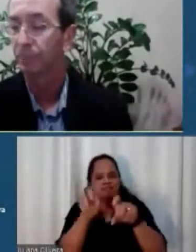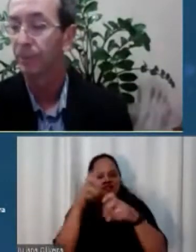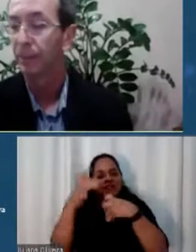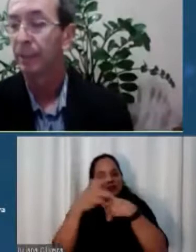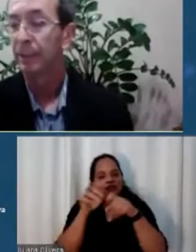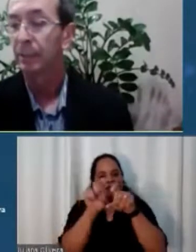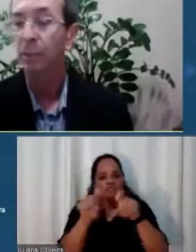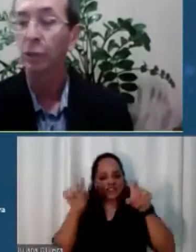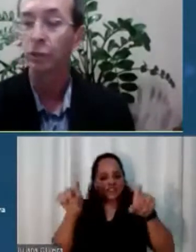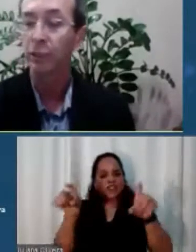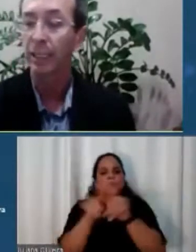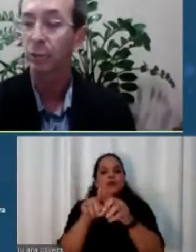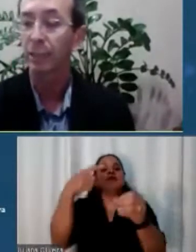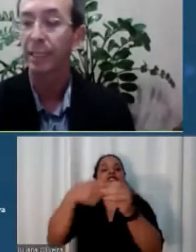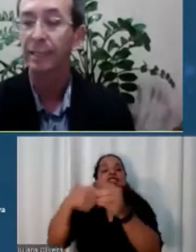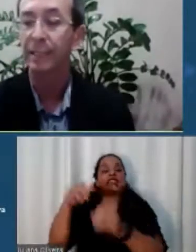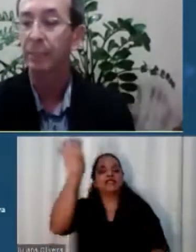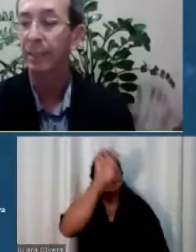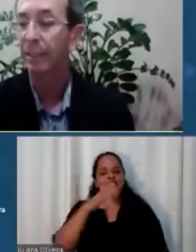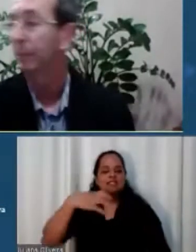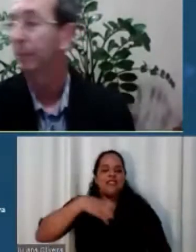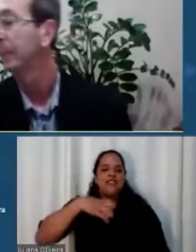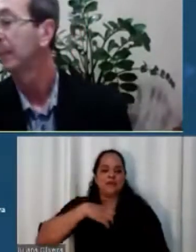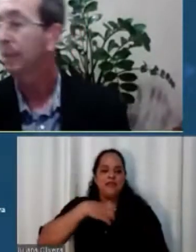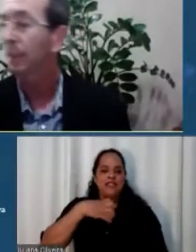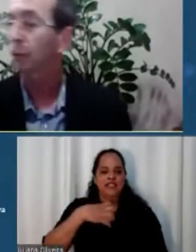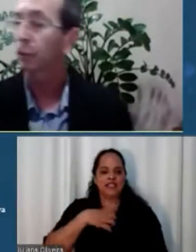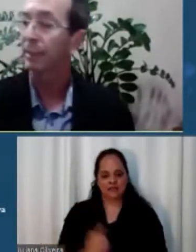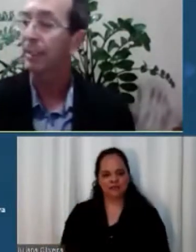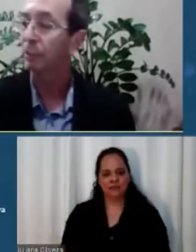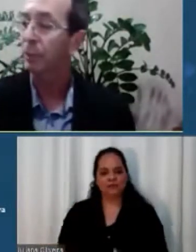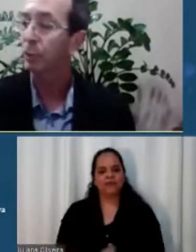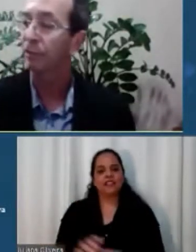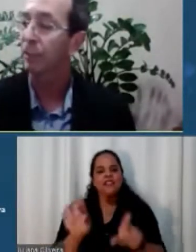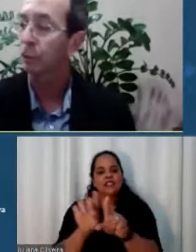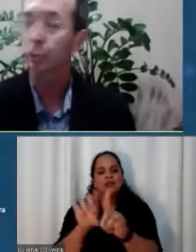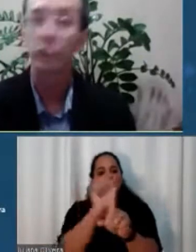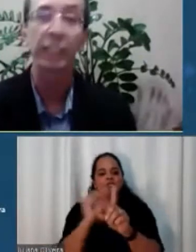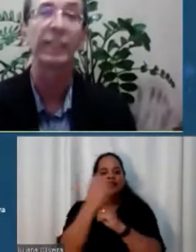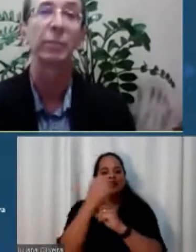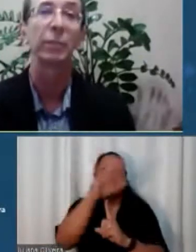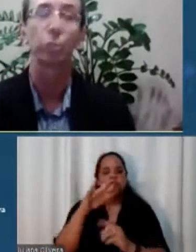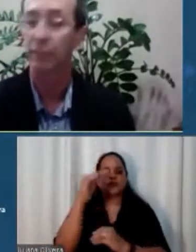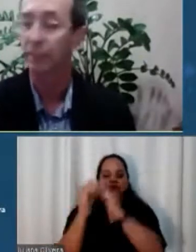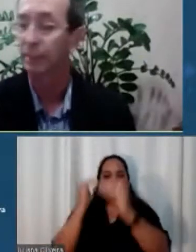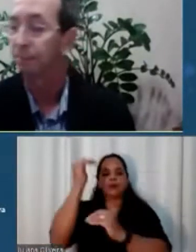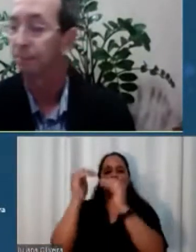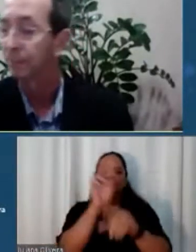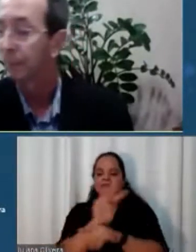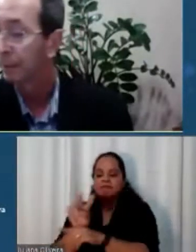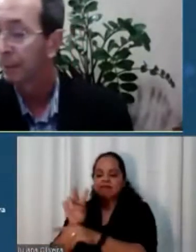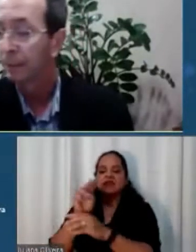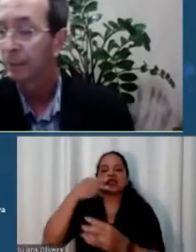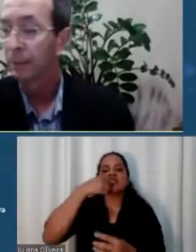membro associado da SABM, que é a Sociedade para o Avanço do Gerenciamento do Sangue,